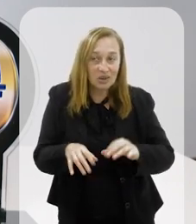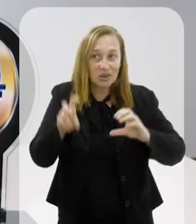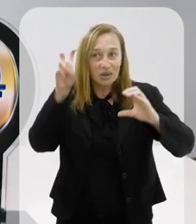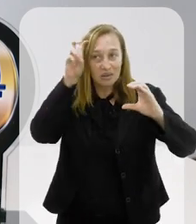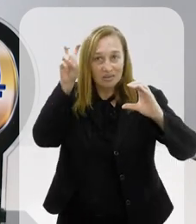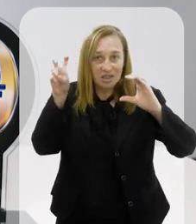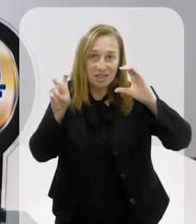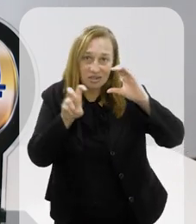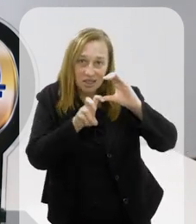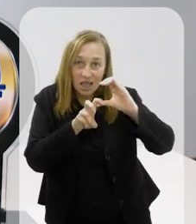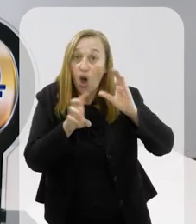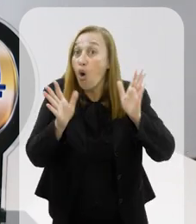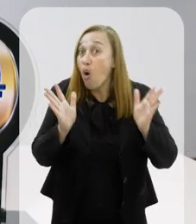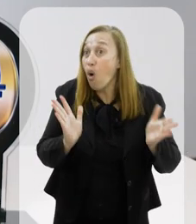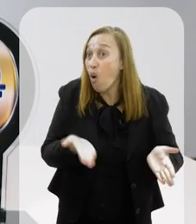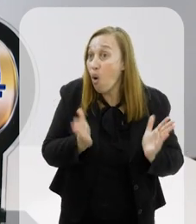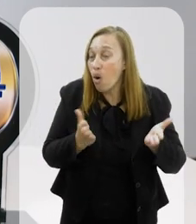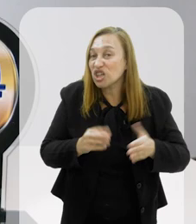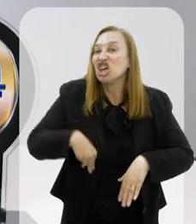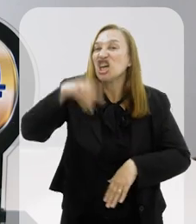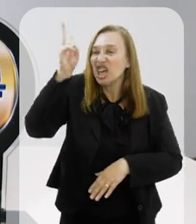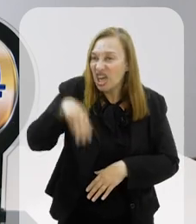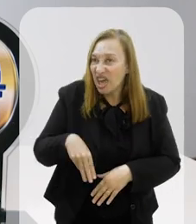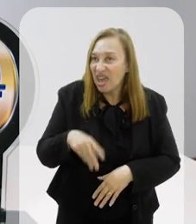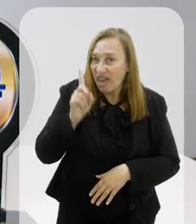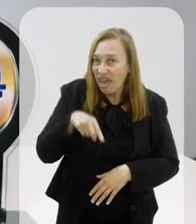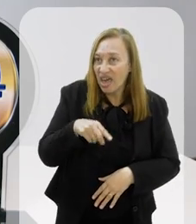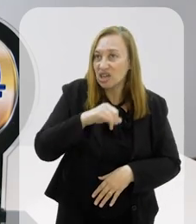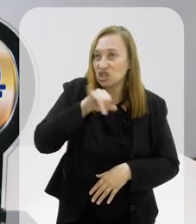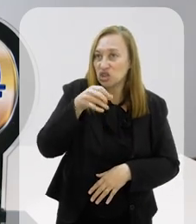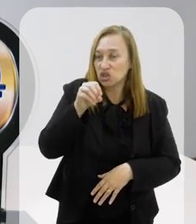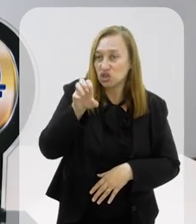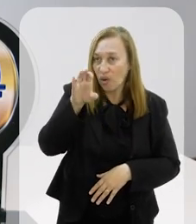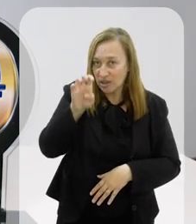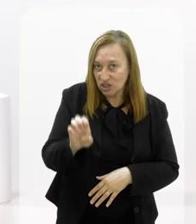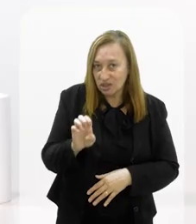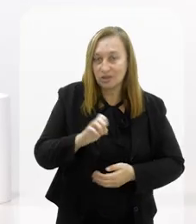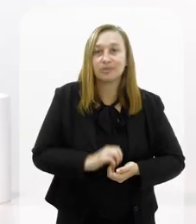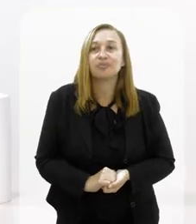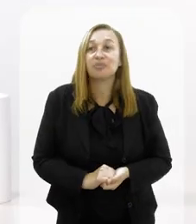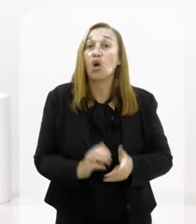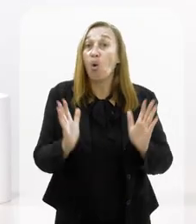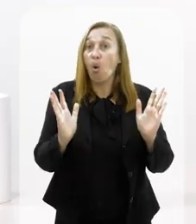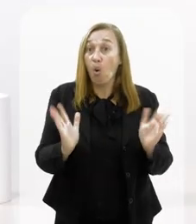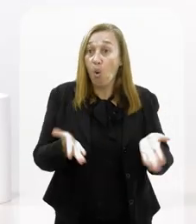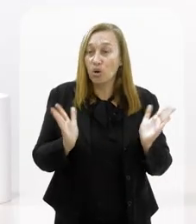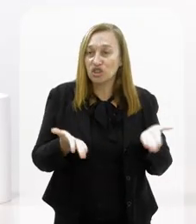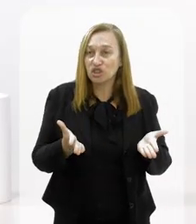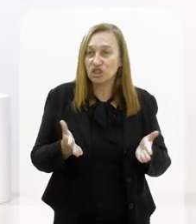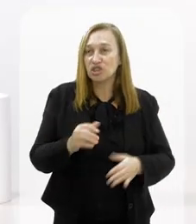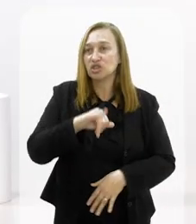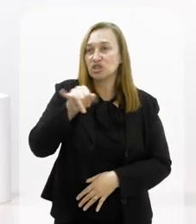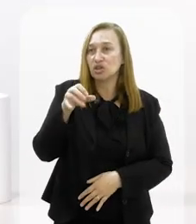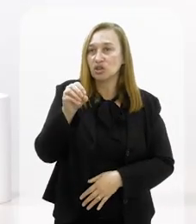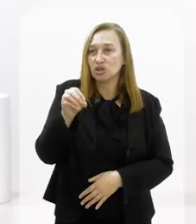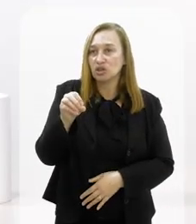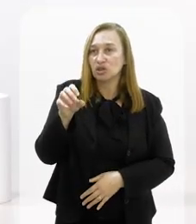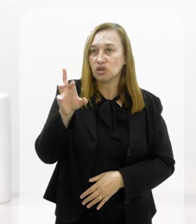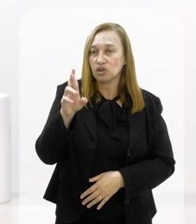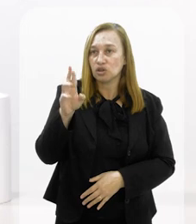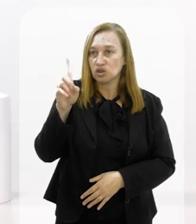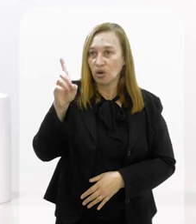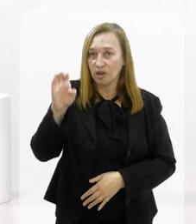com Quintais hoje Quem é Jorge Silveira hoje o Jorge